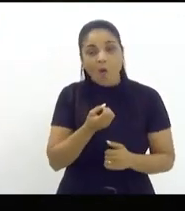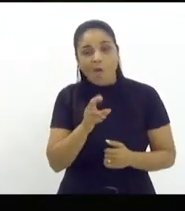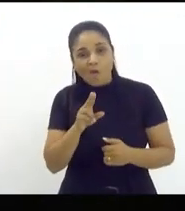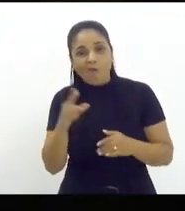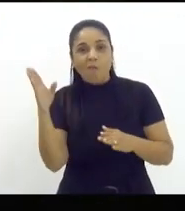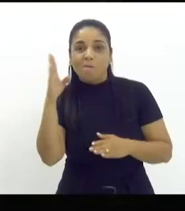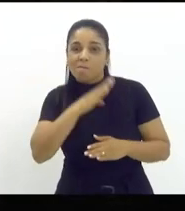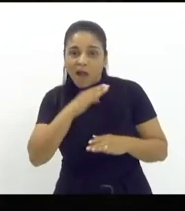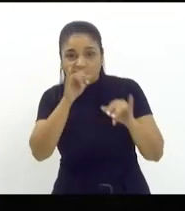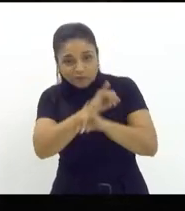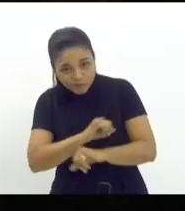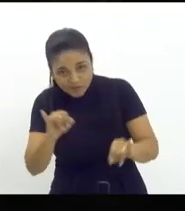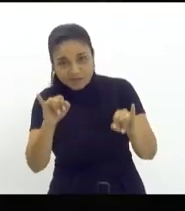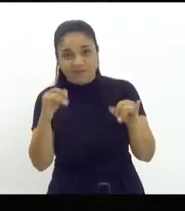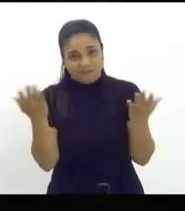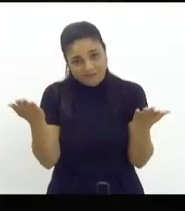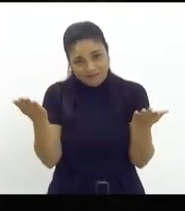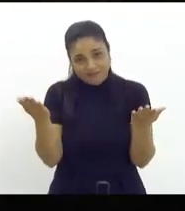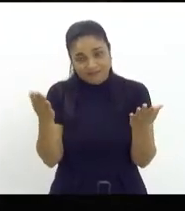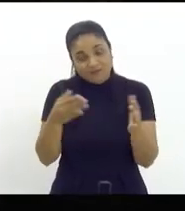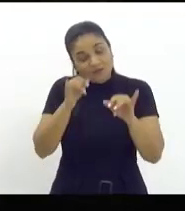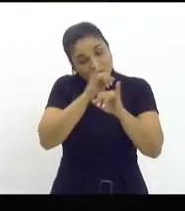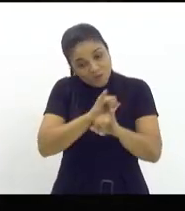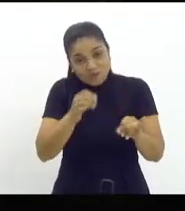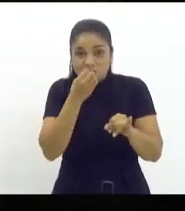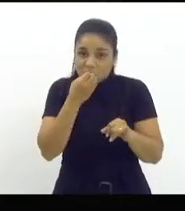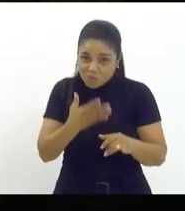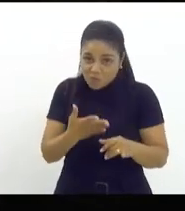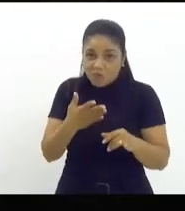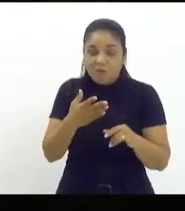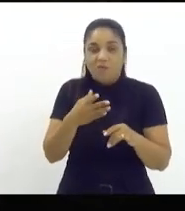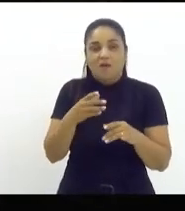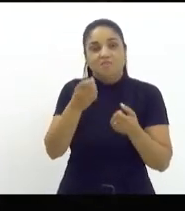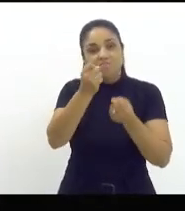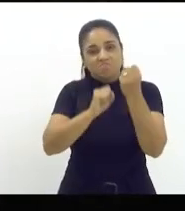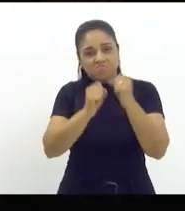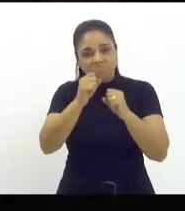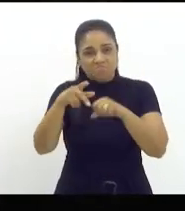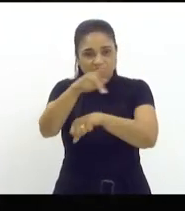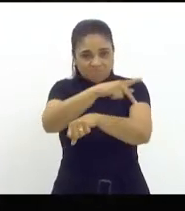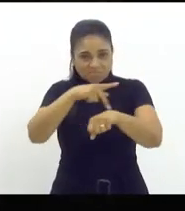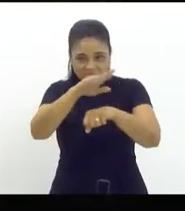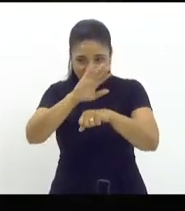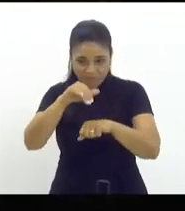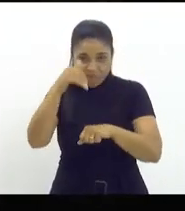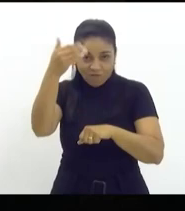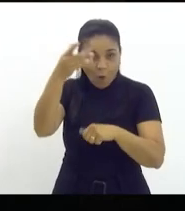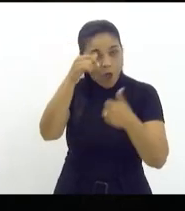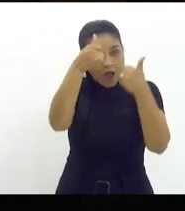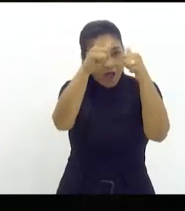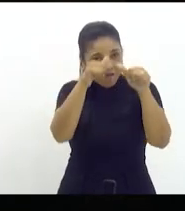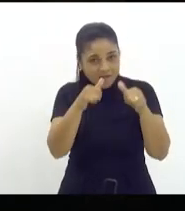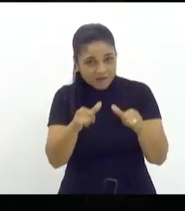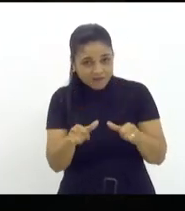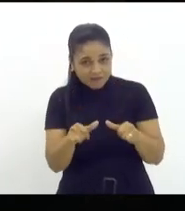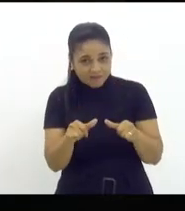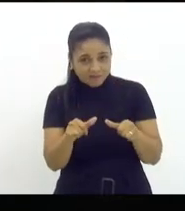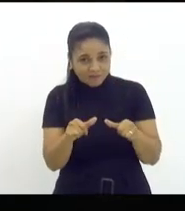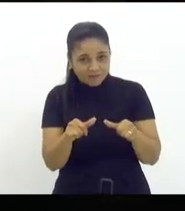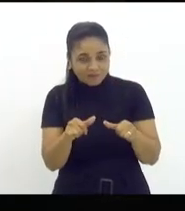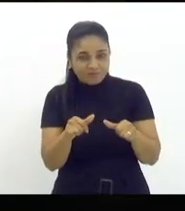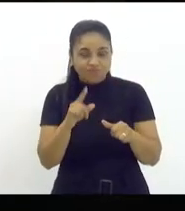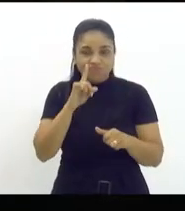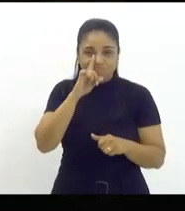boa notícia que uma agência internacional de avaliação de